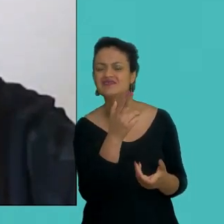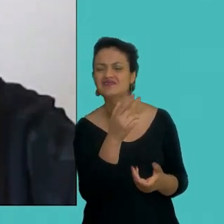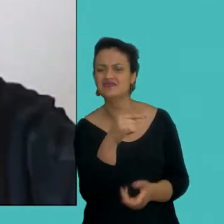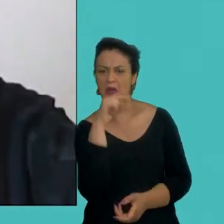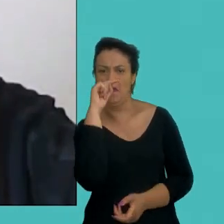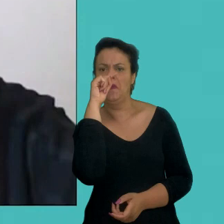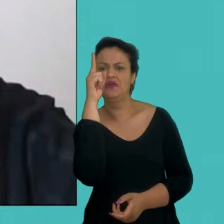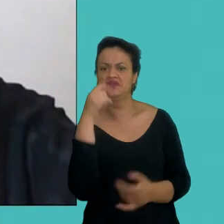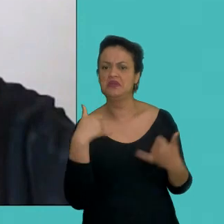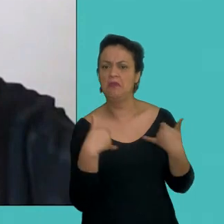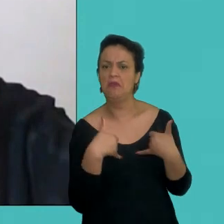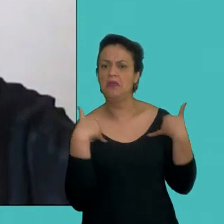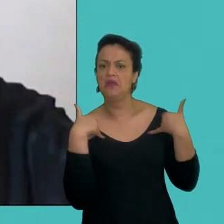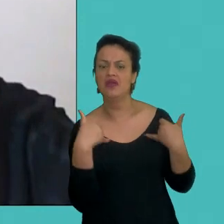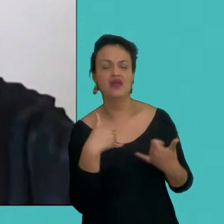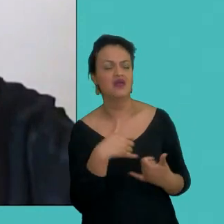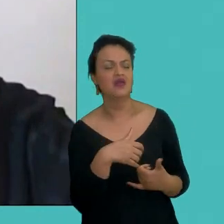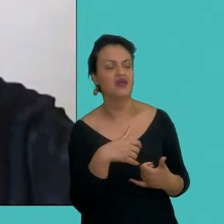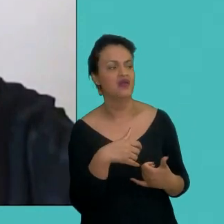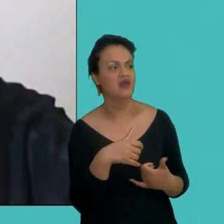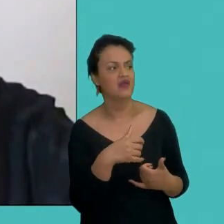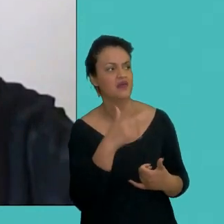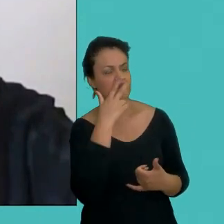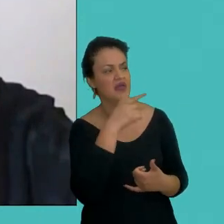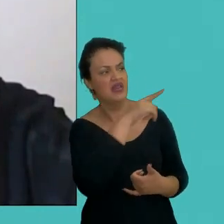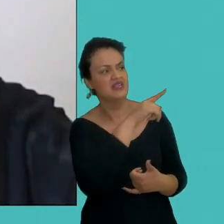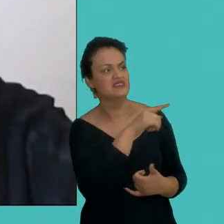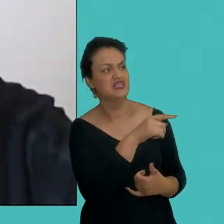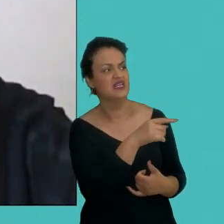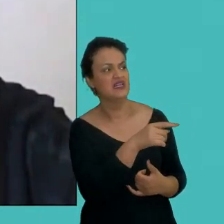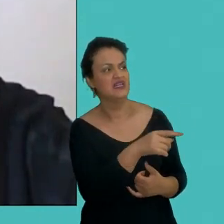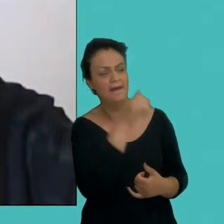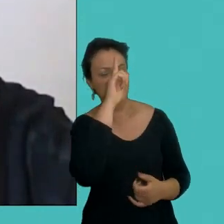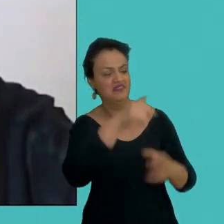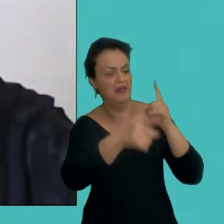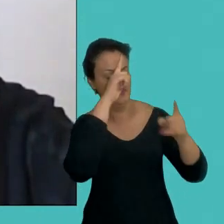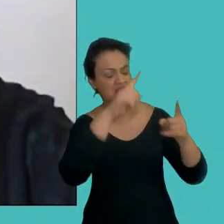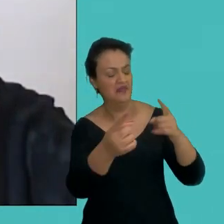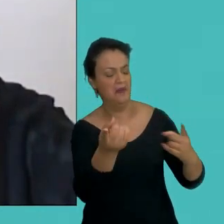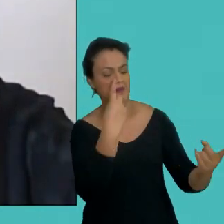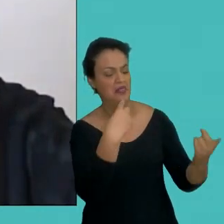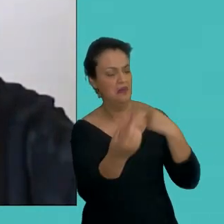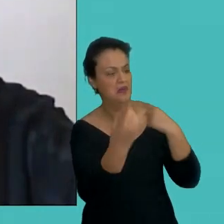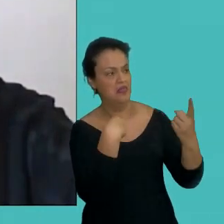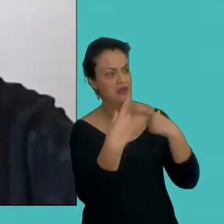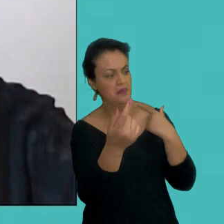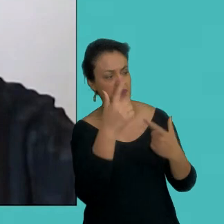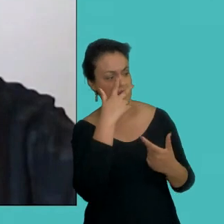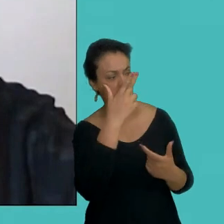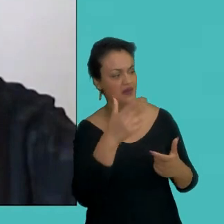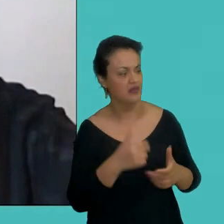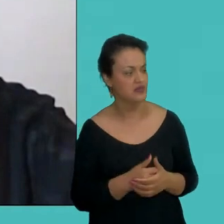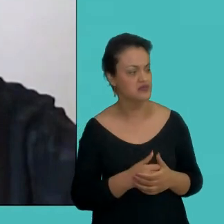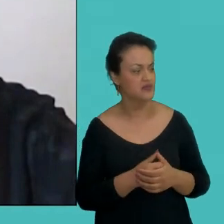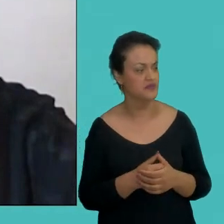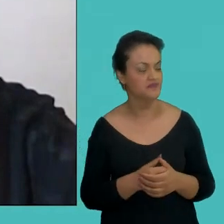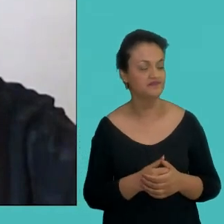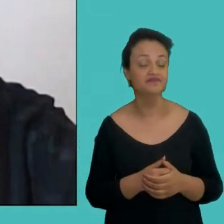o paternalismo arrogante de quem se coloca na posição de tutelar o público,